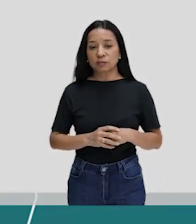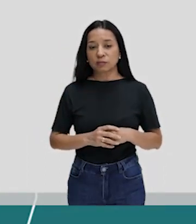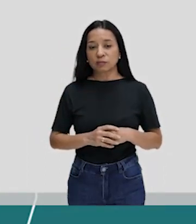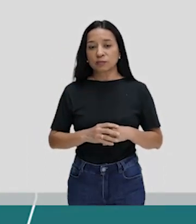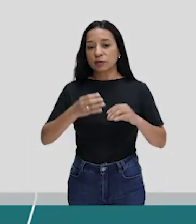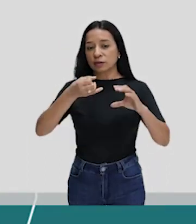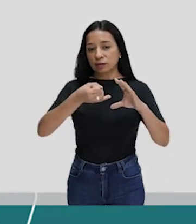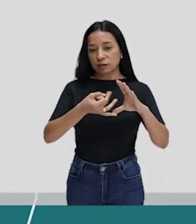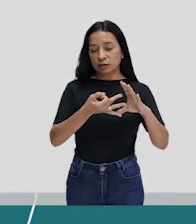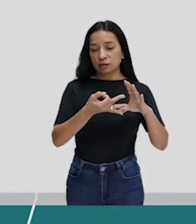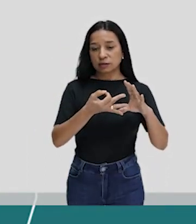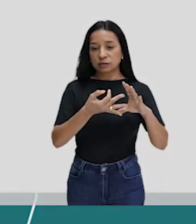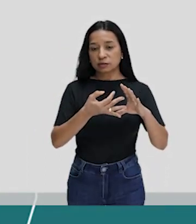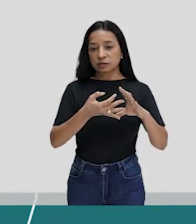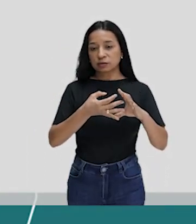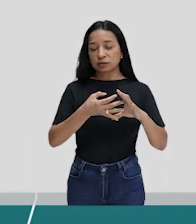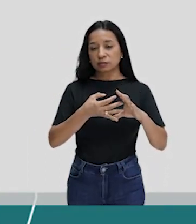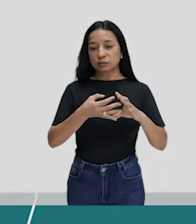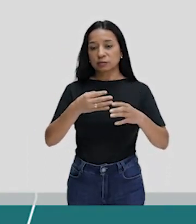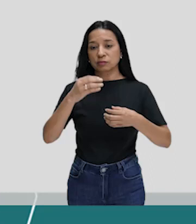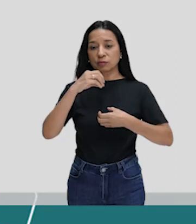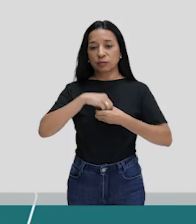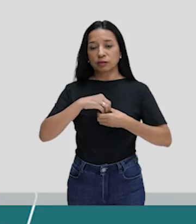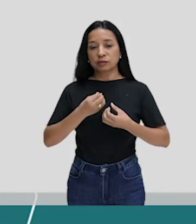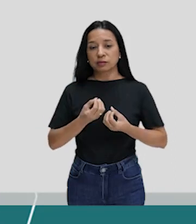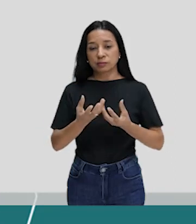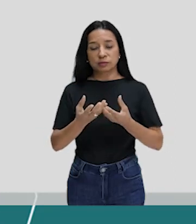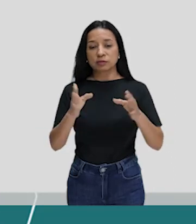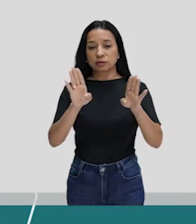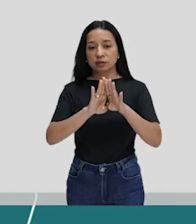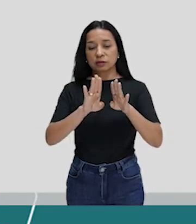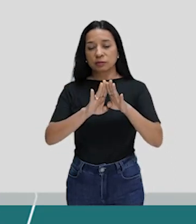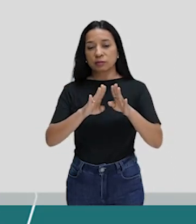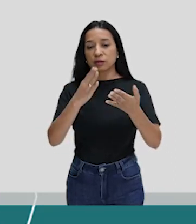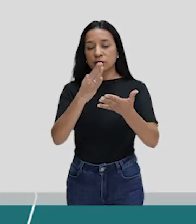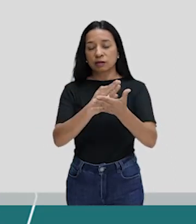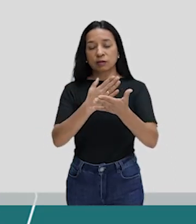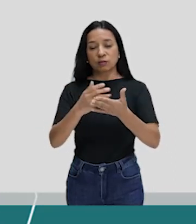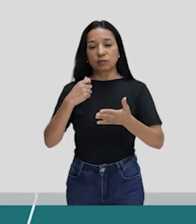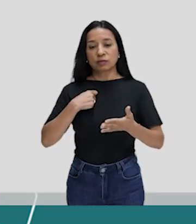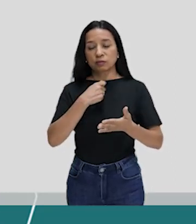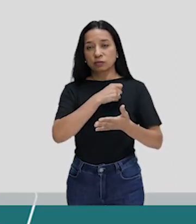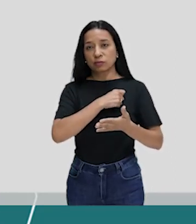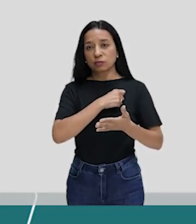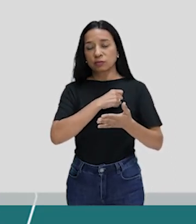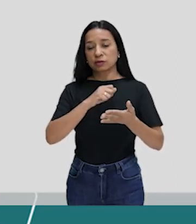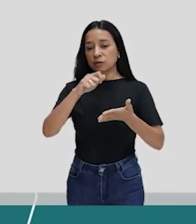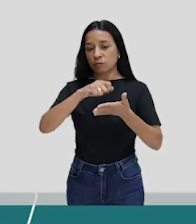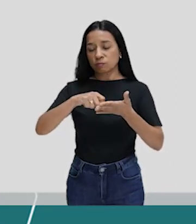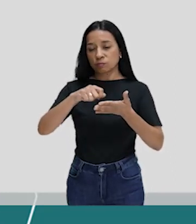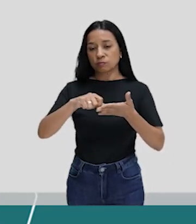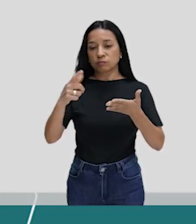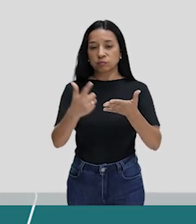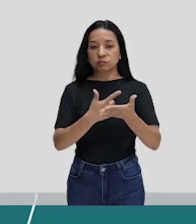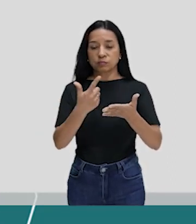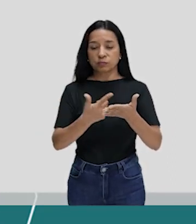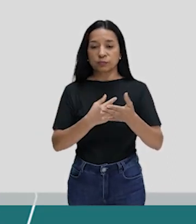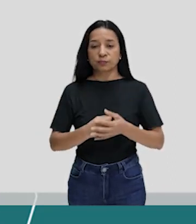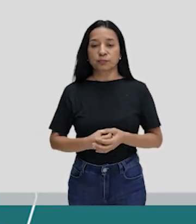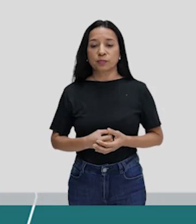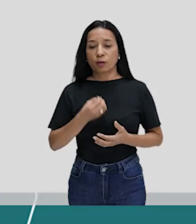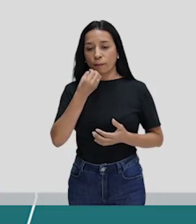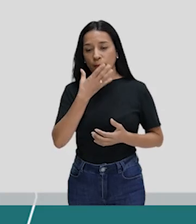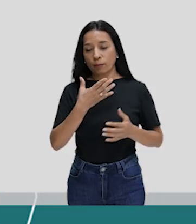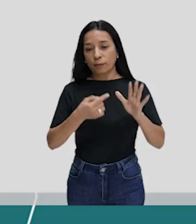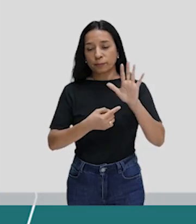as características desse parnasianismo e, claro, alguns autores e respectivas obras, tá certo? Bom,